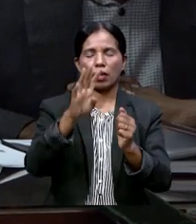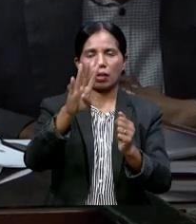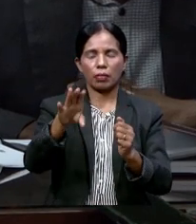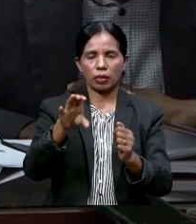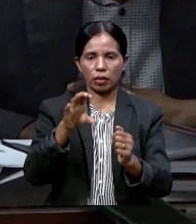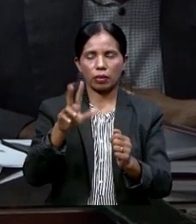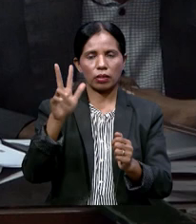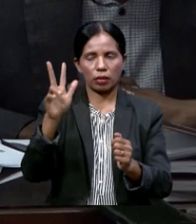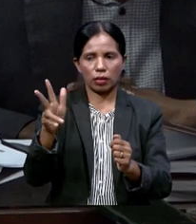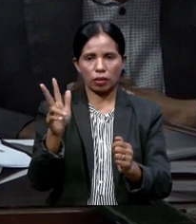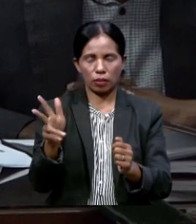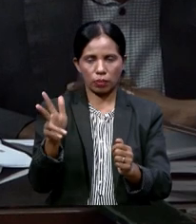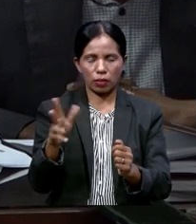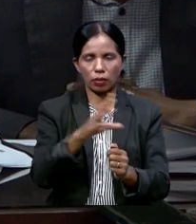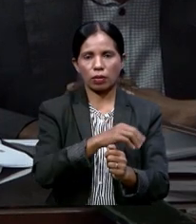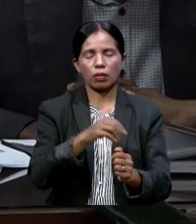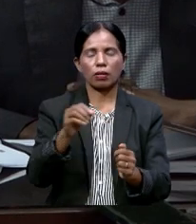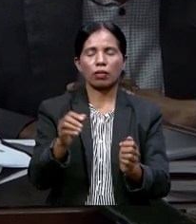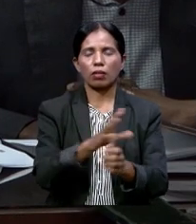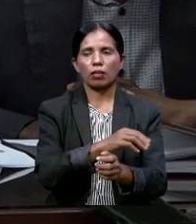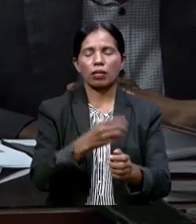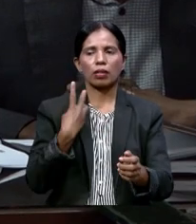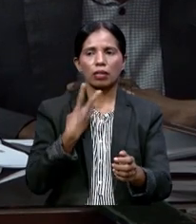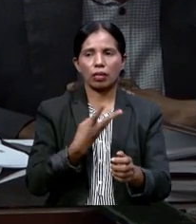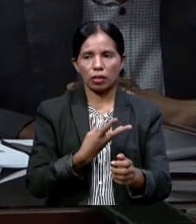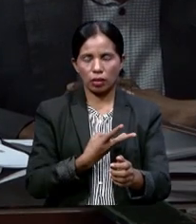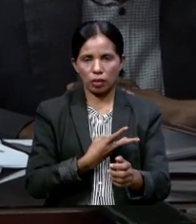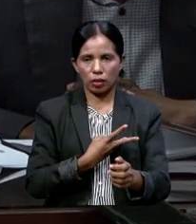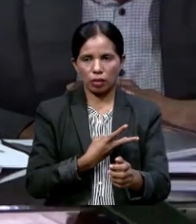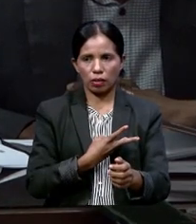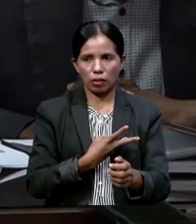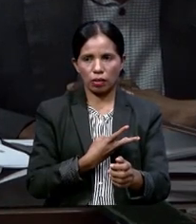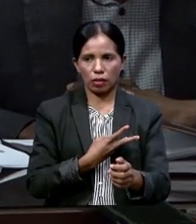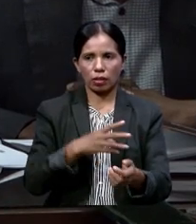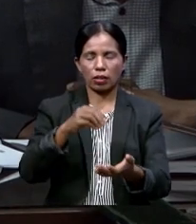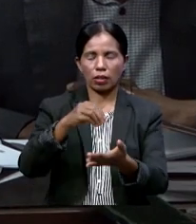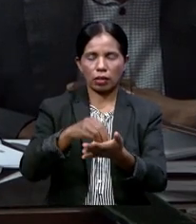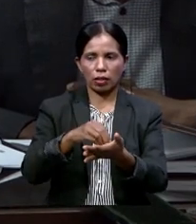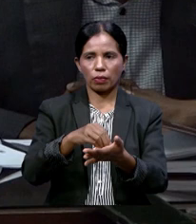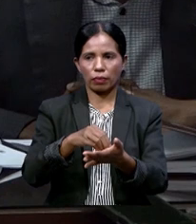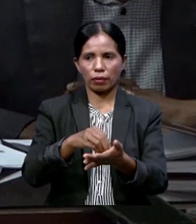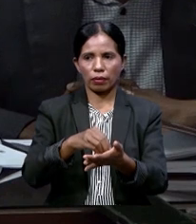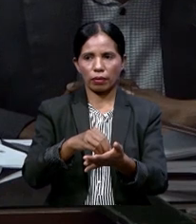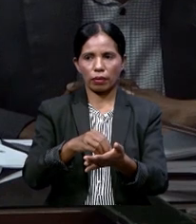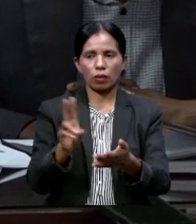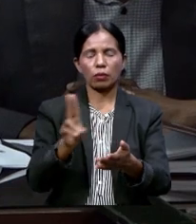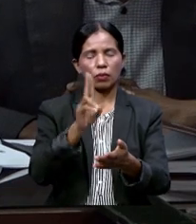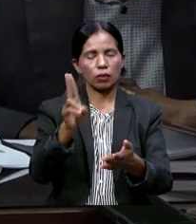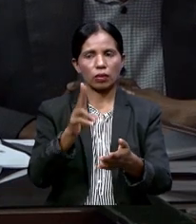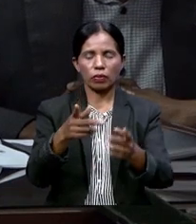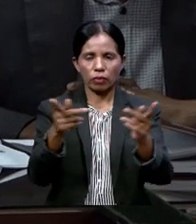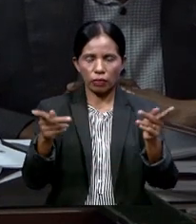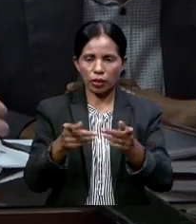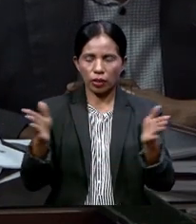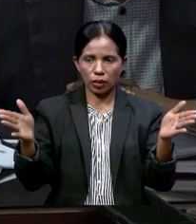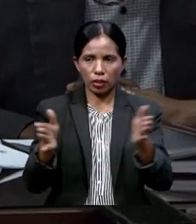430 ate 450. Ne kwando ita obriga ona ba tau kama ya be utiliza máximo espacio ki konser